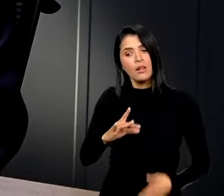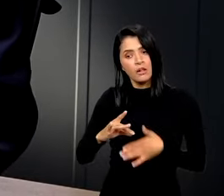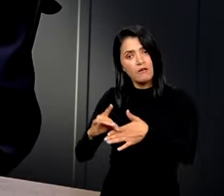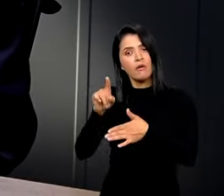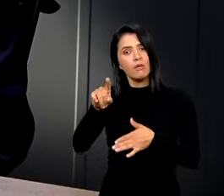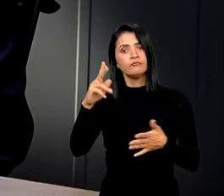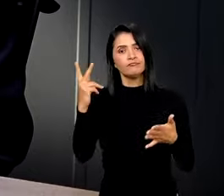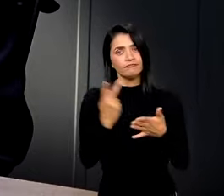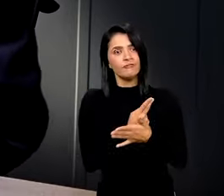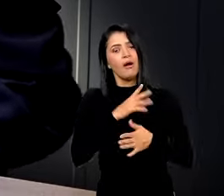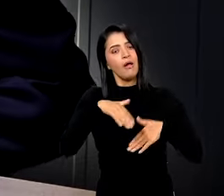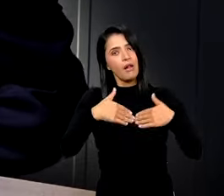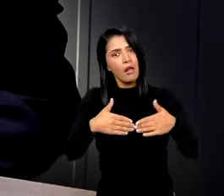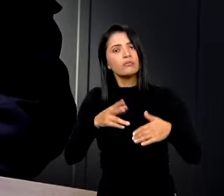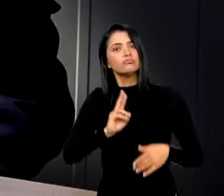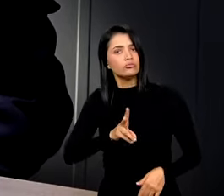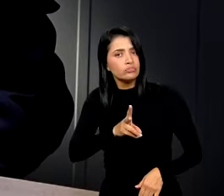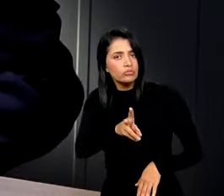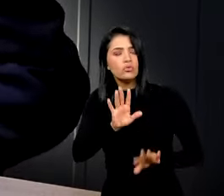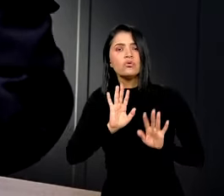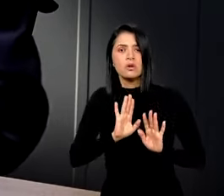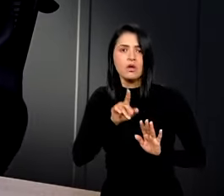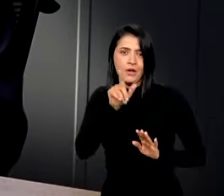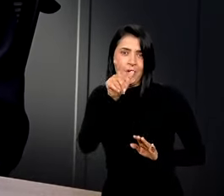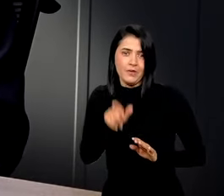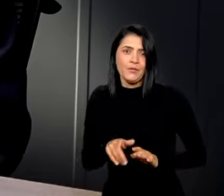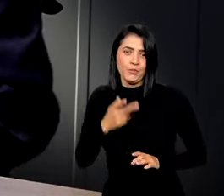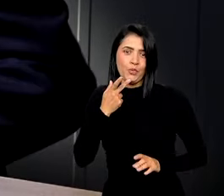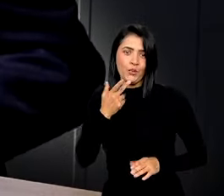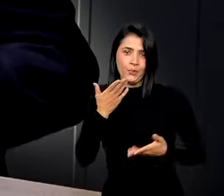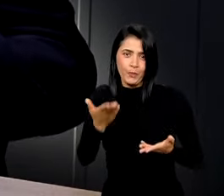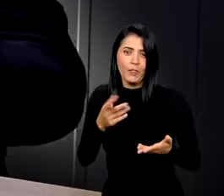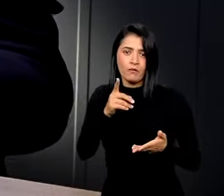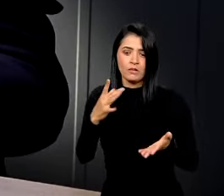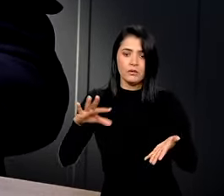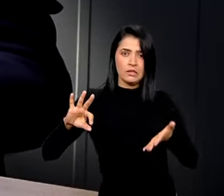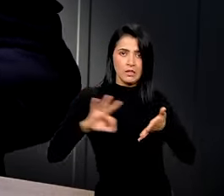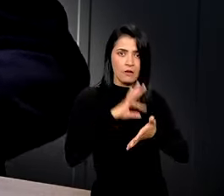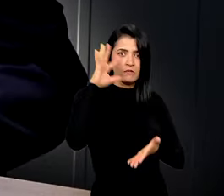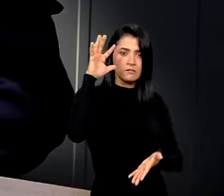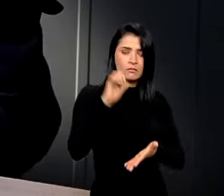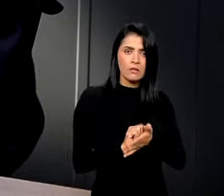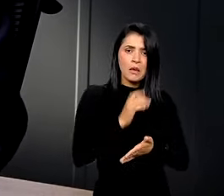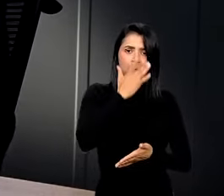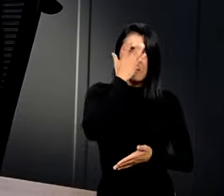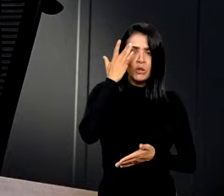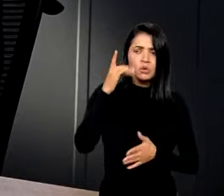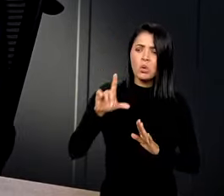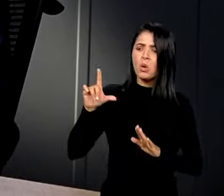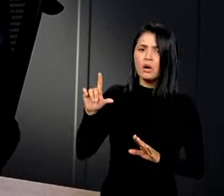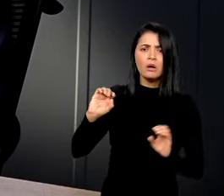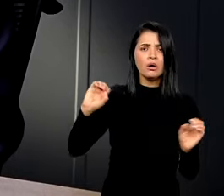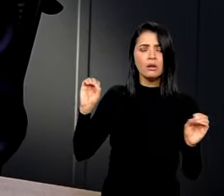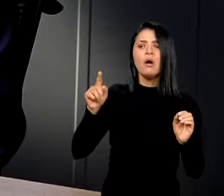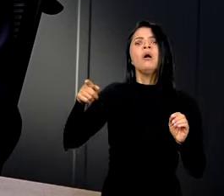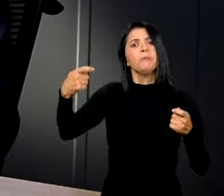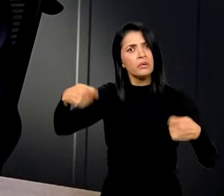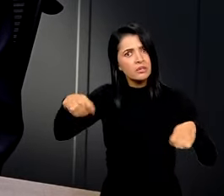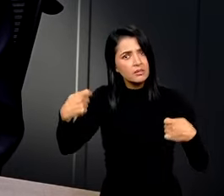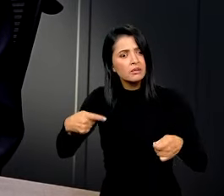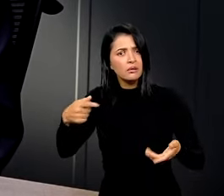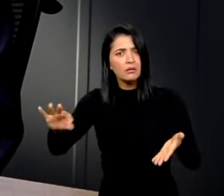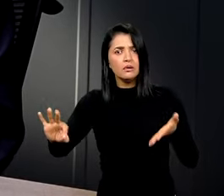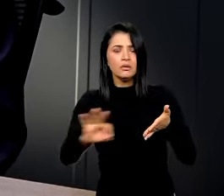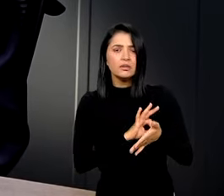país. E isso vem acontecendo, é um processo permanente. Você coloca no cadastro pessoas que não estavam e